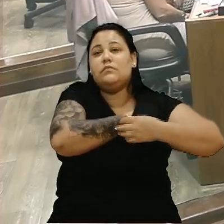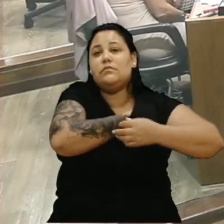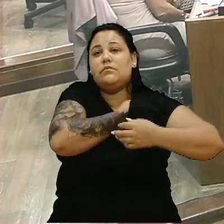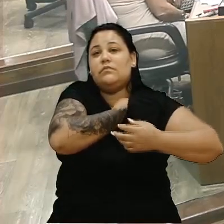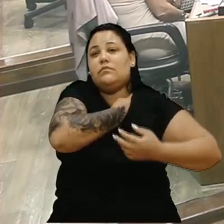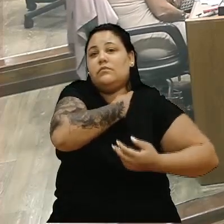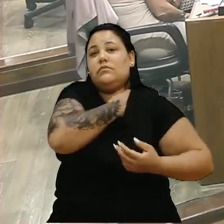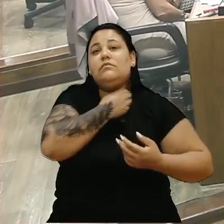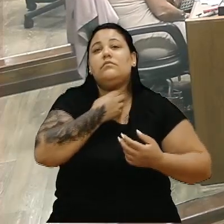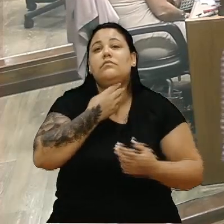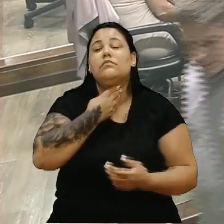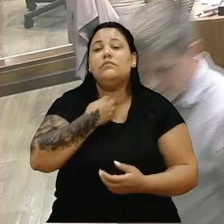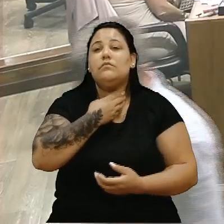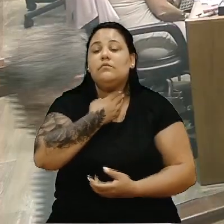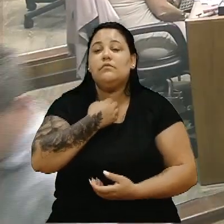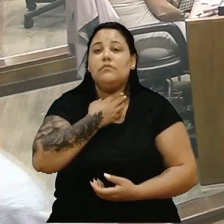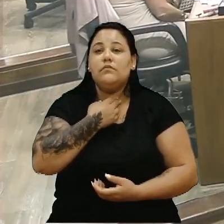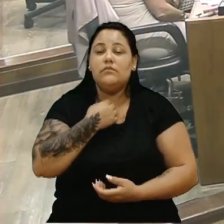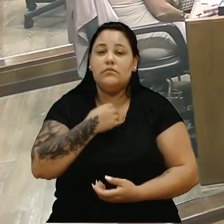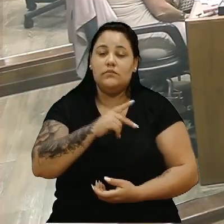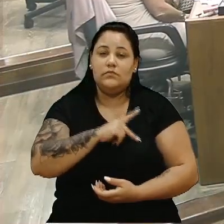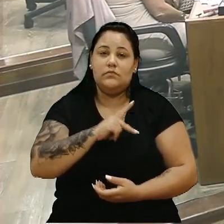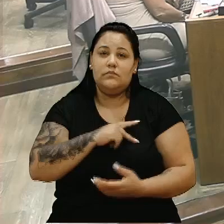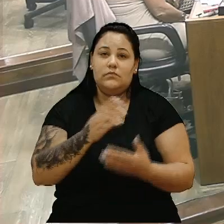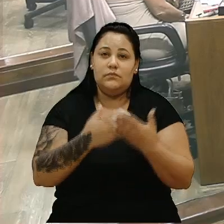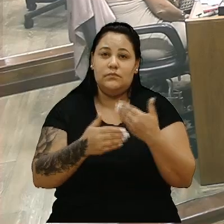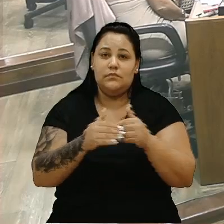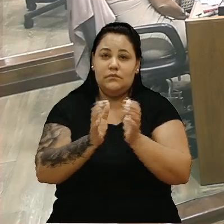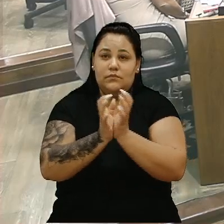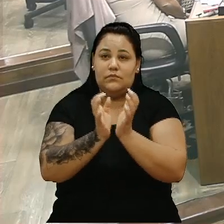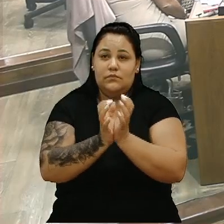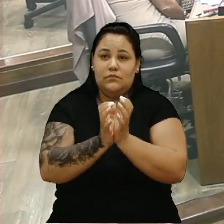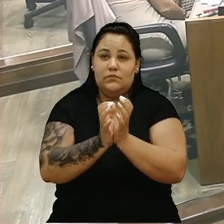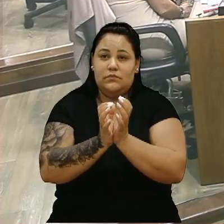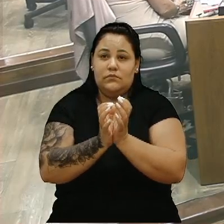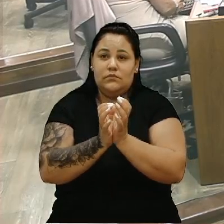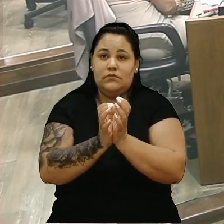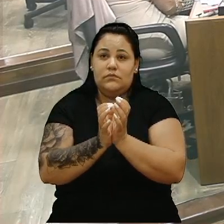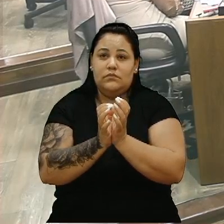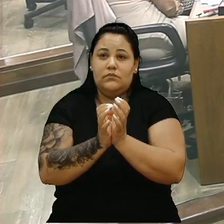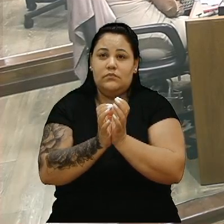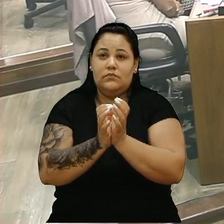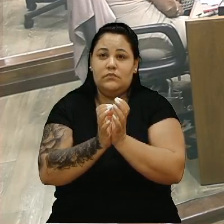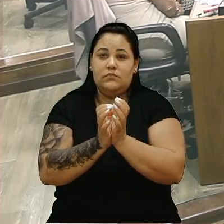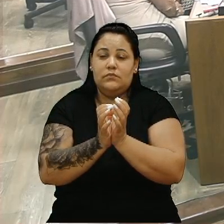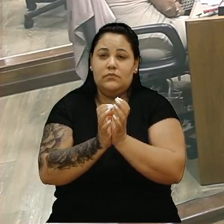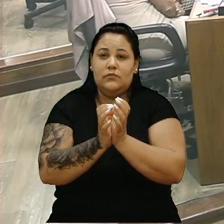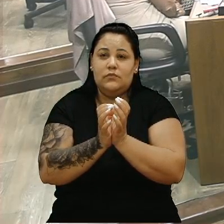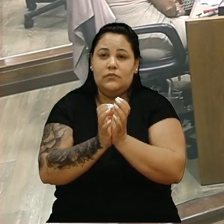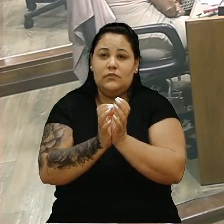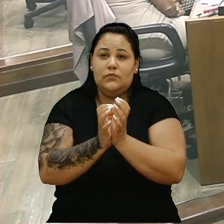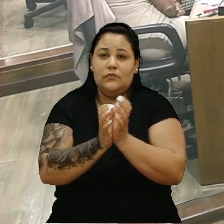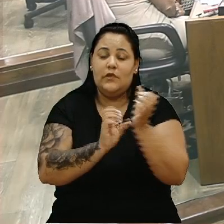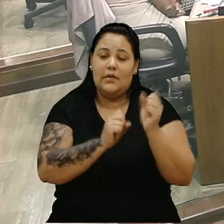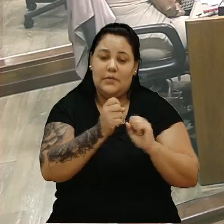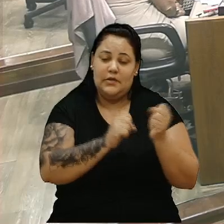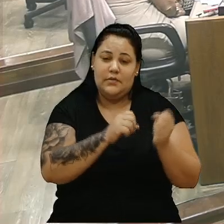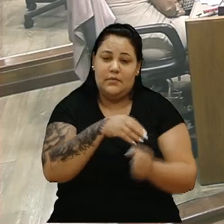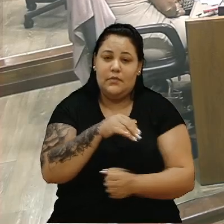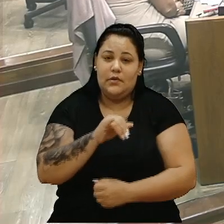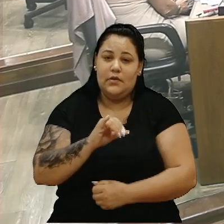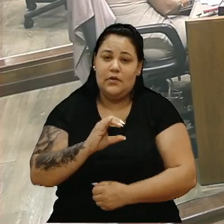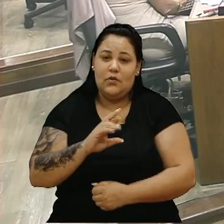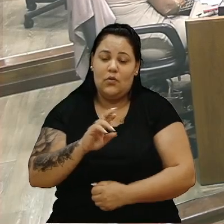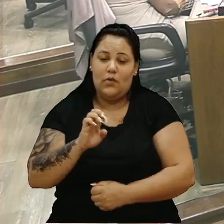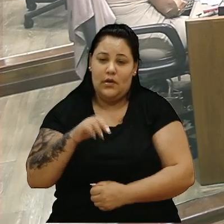Senhor presidente, nobres colegas, a equipe da Microempa está aqui muito bem representada. No dia 11